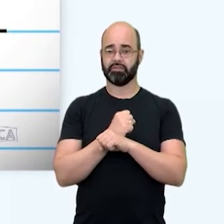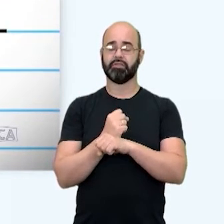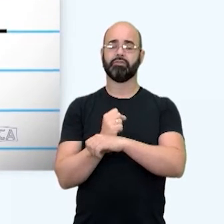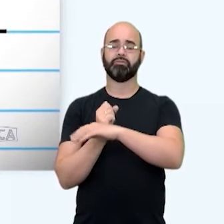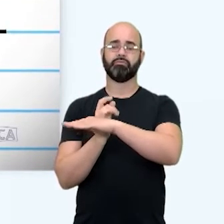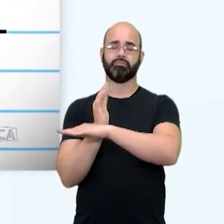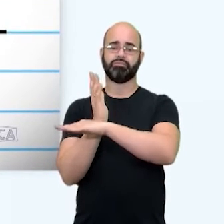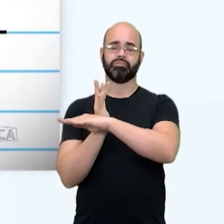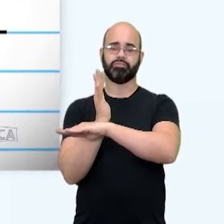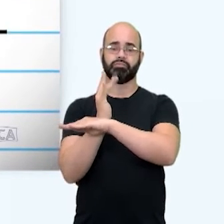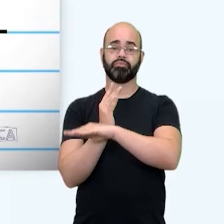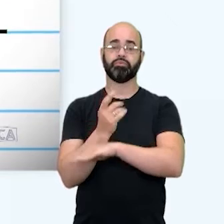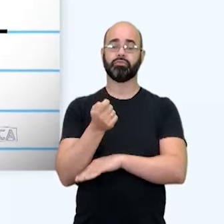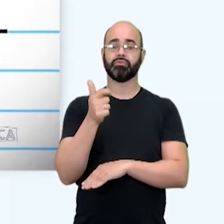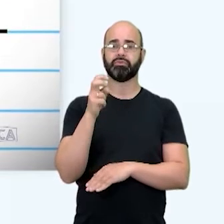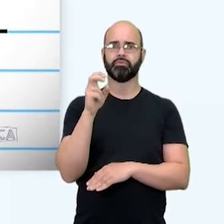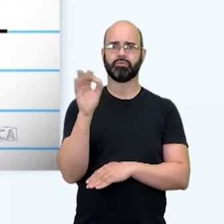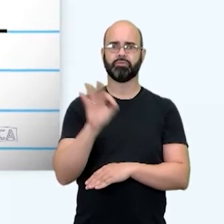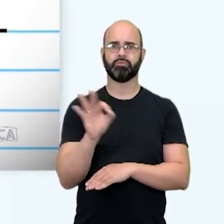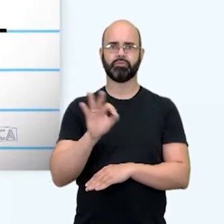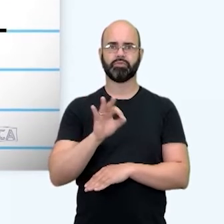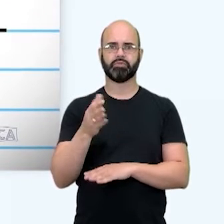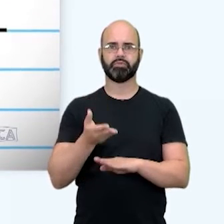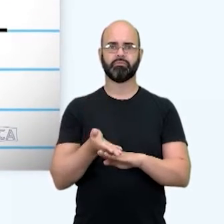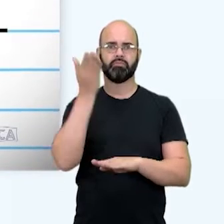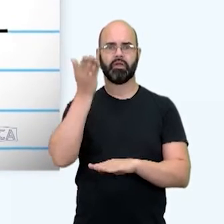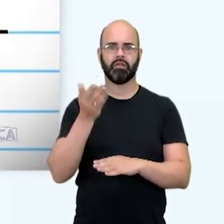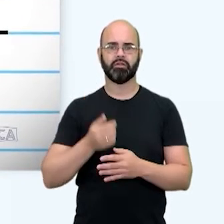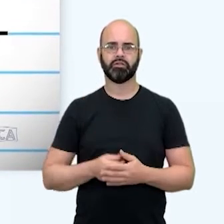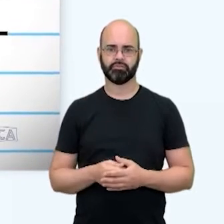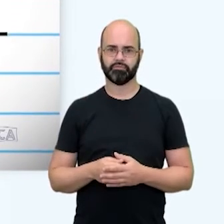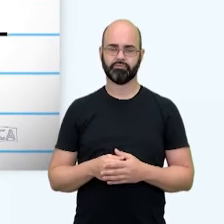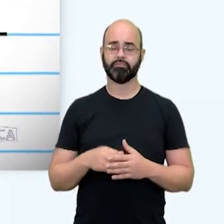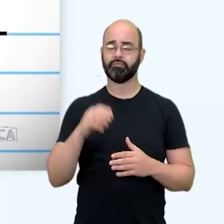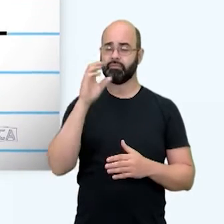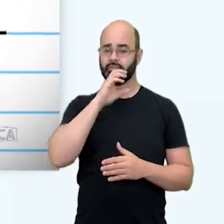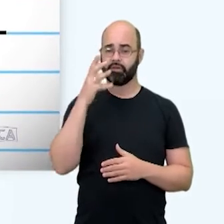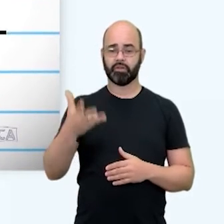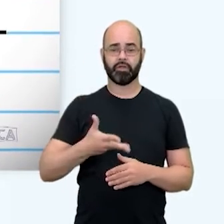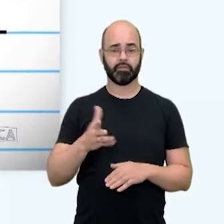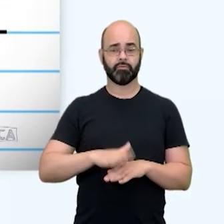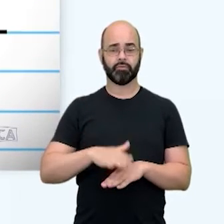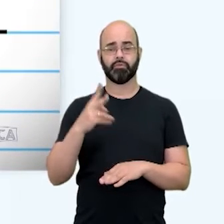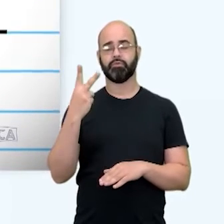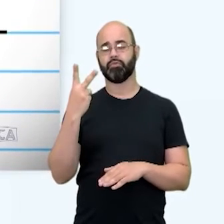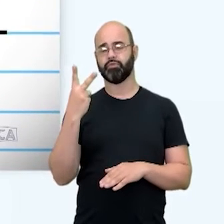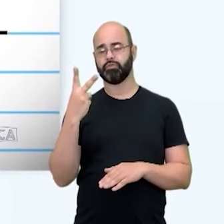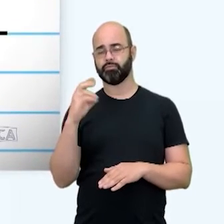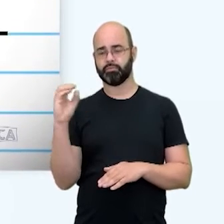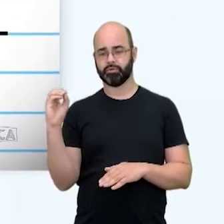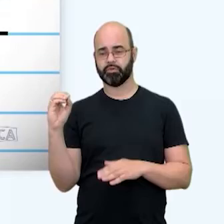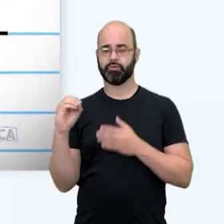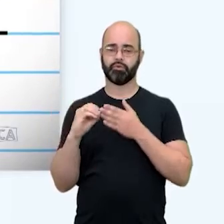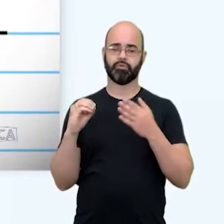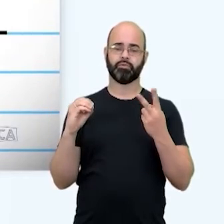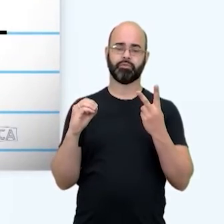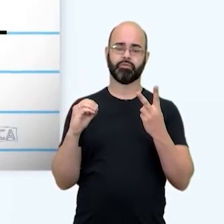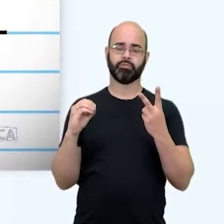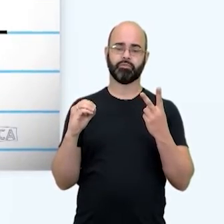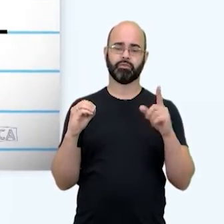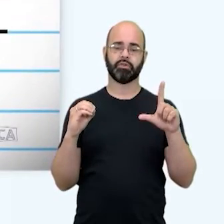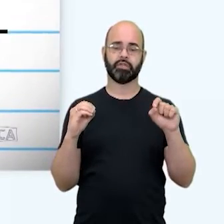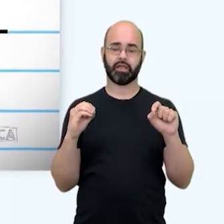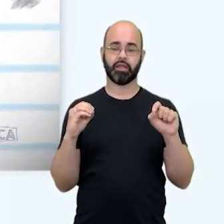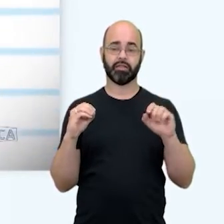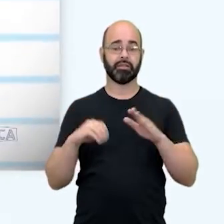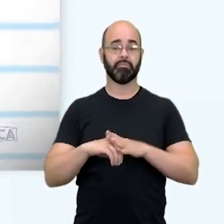de carbono aumentaram em quase 50%. E as emissões cresceram mais rapidamente entre 2000 e 2010 do que nas décadas anteriores.